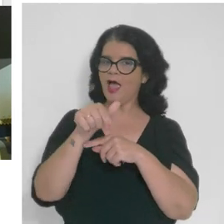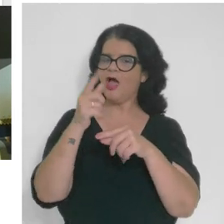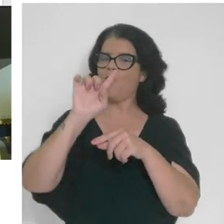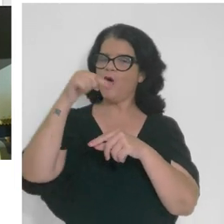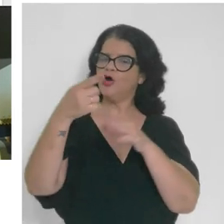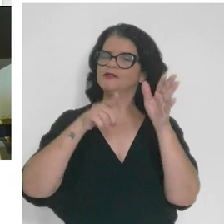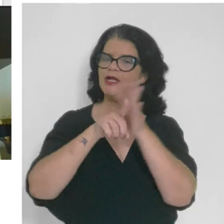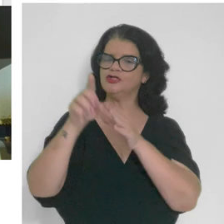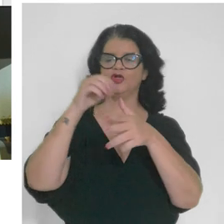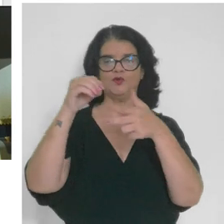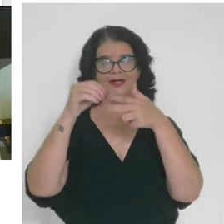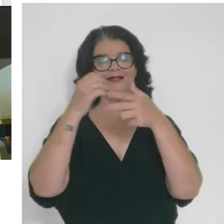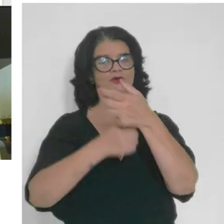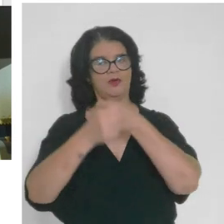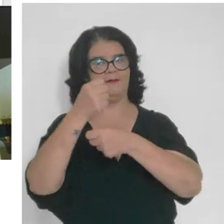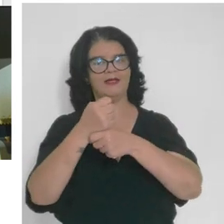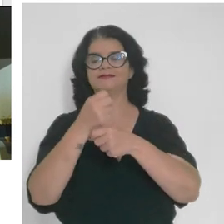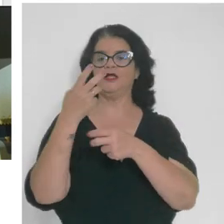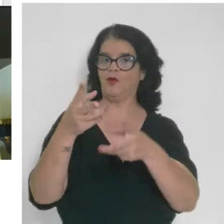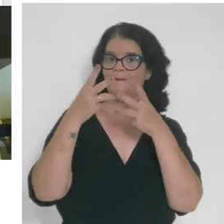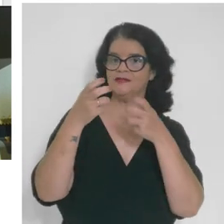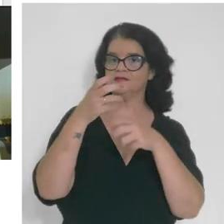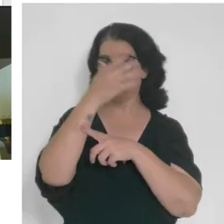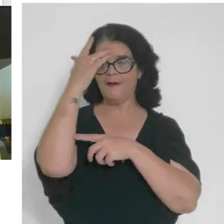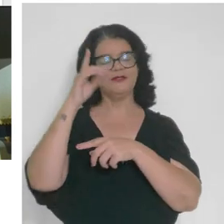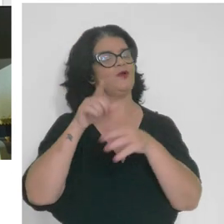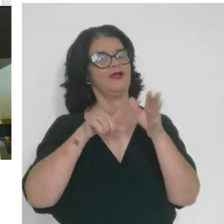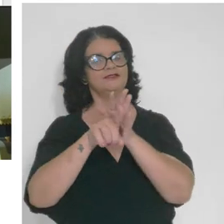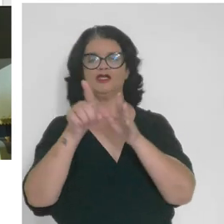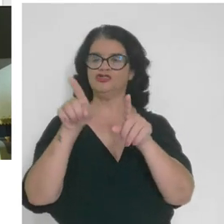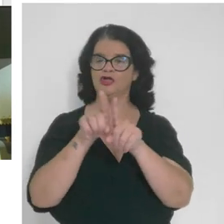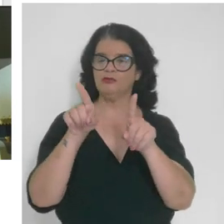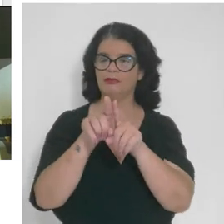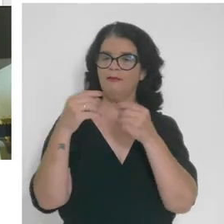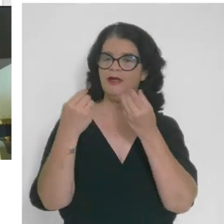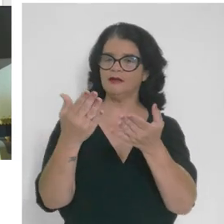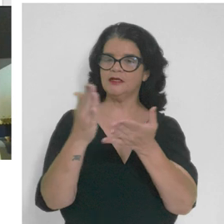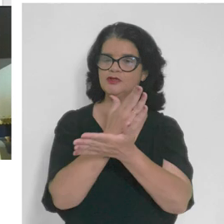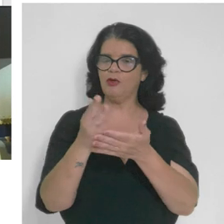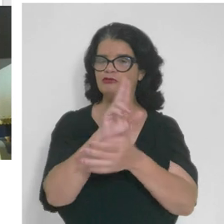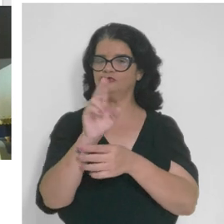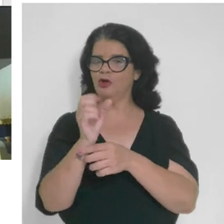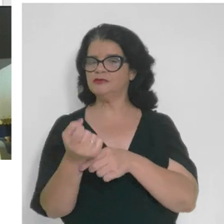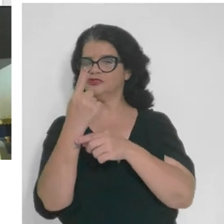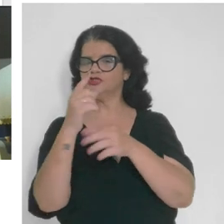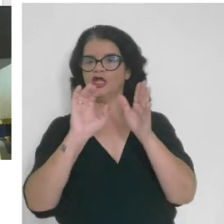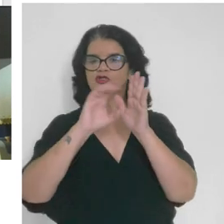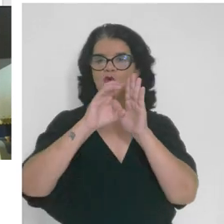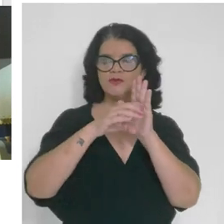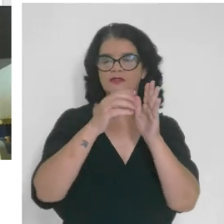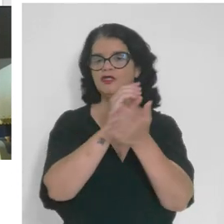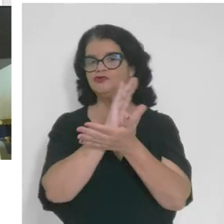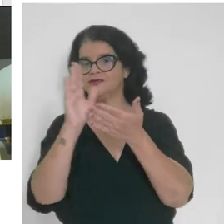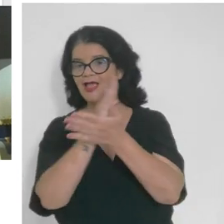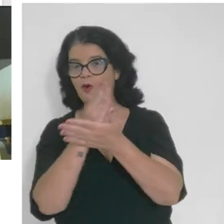que é do Enem também do ano passado. Nota, pessoal, que essa questão ela também traz alguns nomes estranhos, alguns conceitos, né?